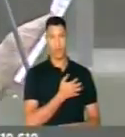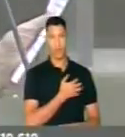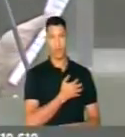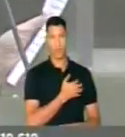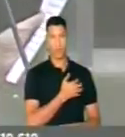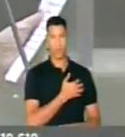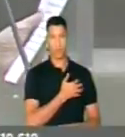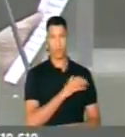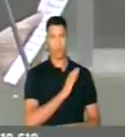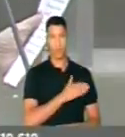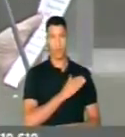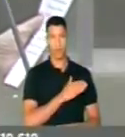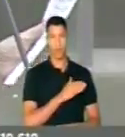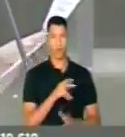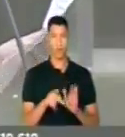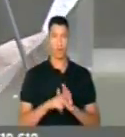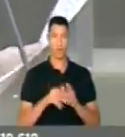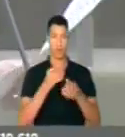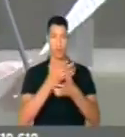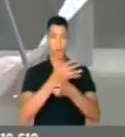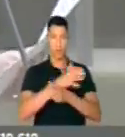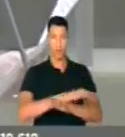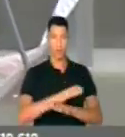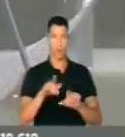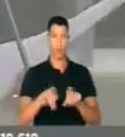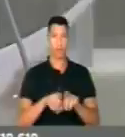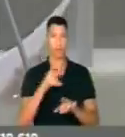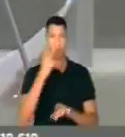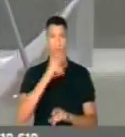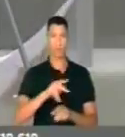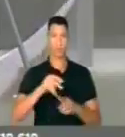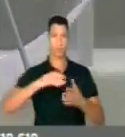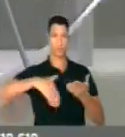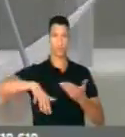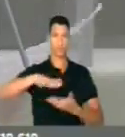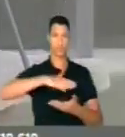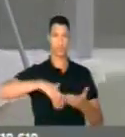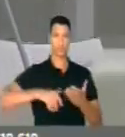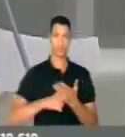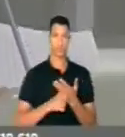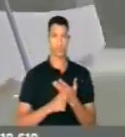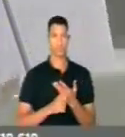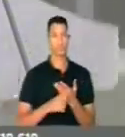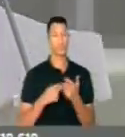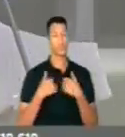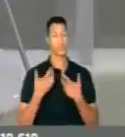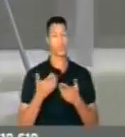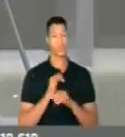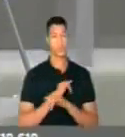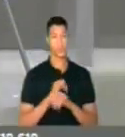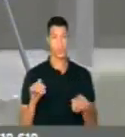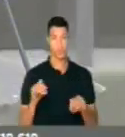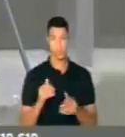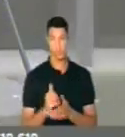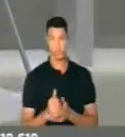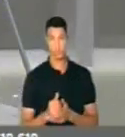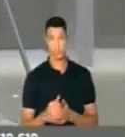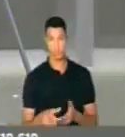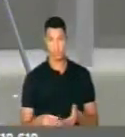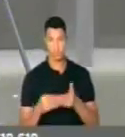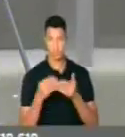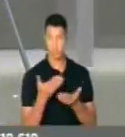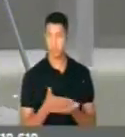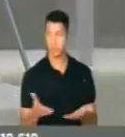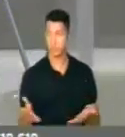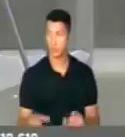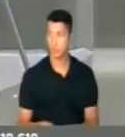mais vivo e pulsante o coração do sertão pernambucano e suas cercanias. Era isso que eu queria